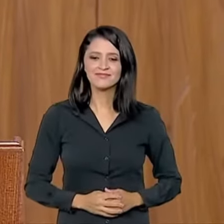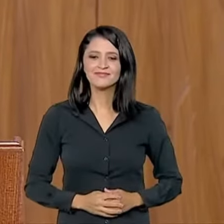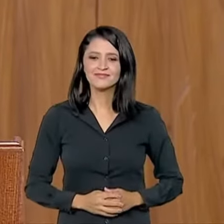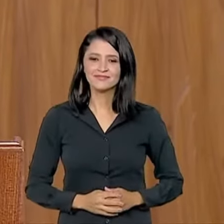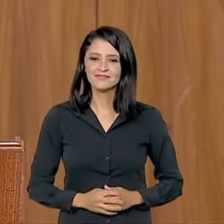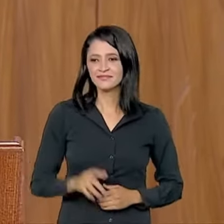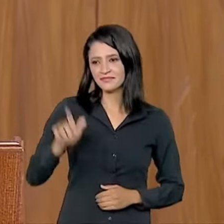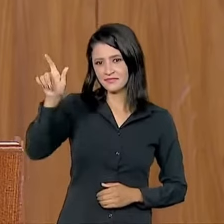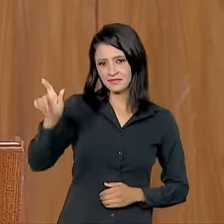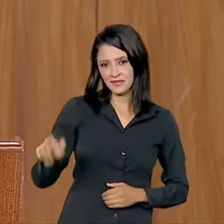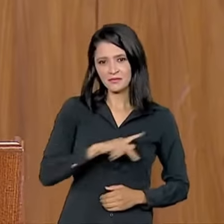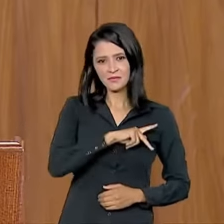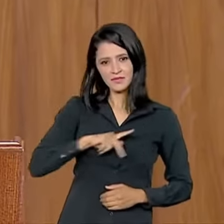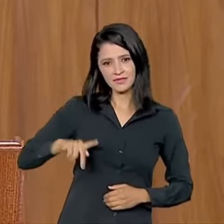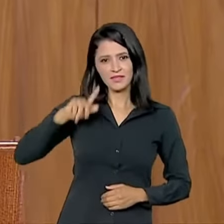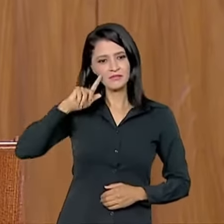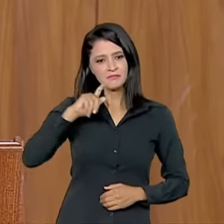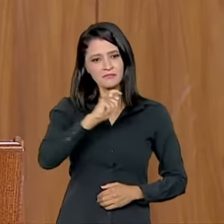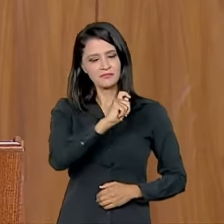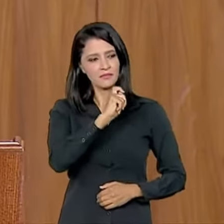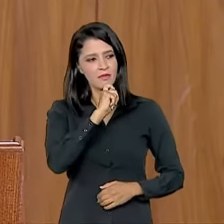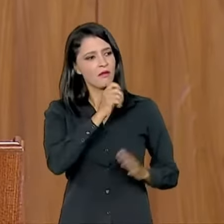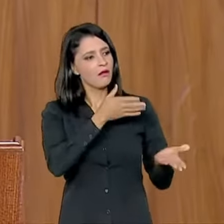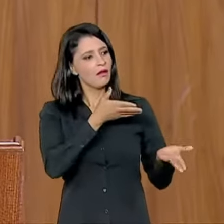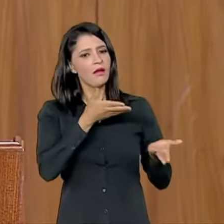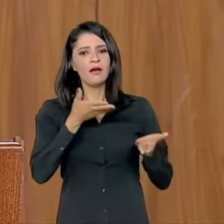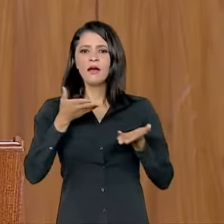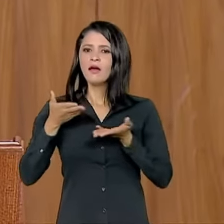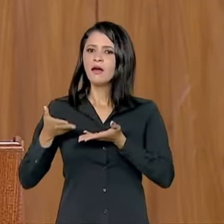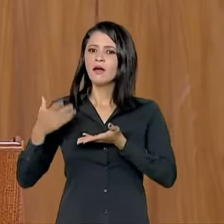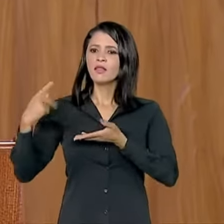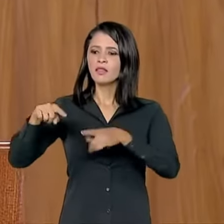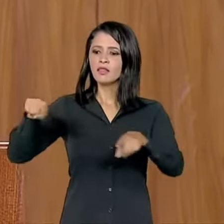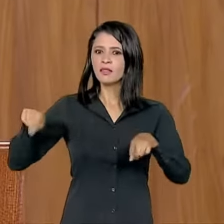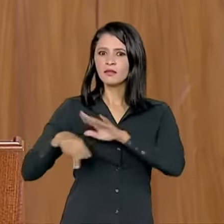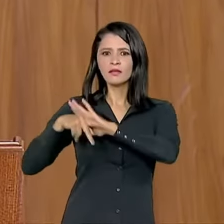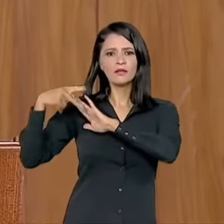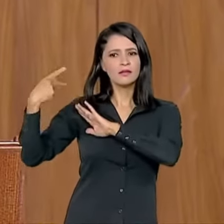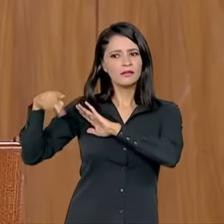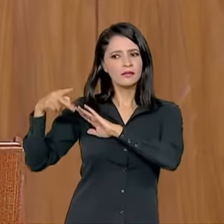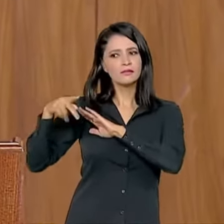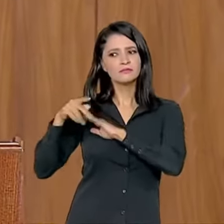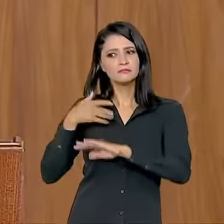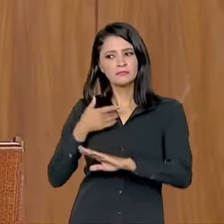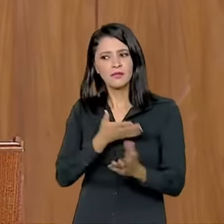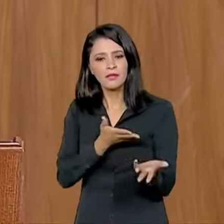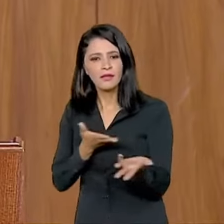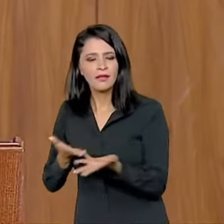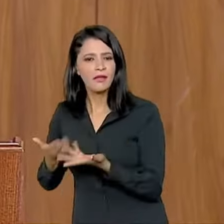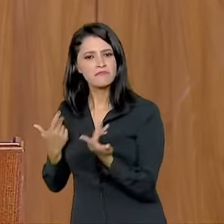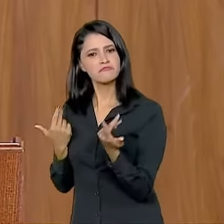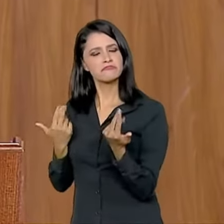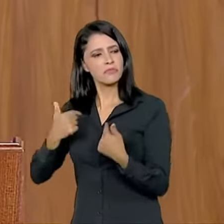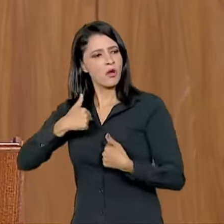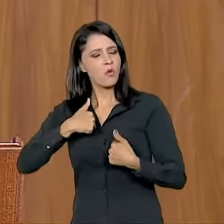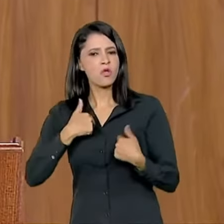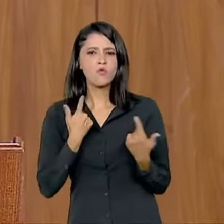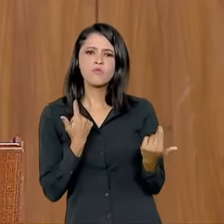o presidente Macron me recebeu na sala dele como se eu